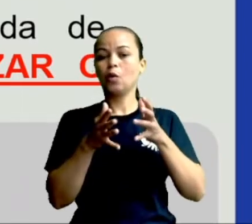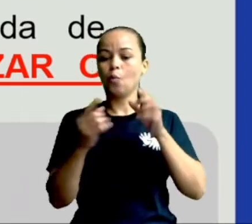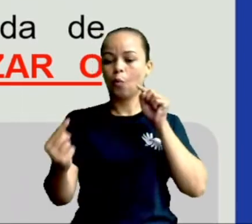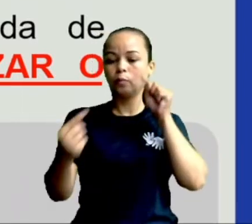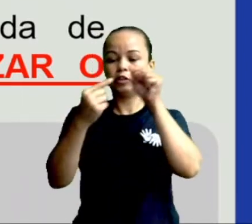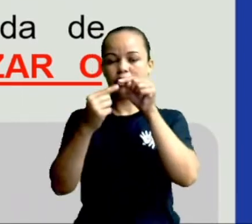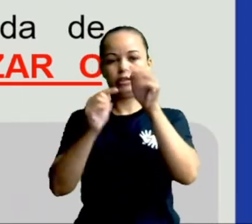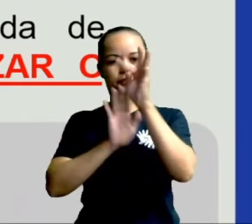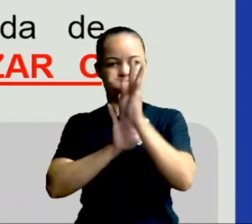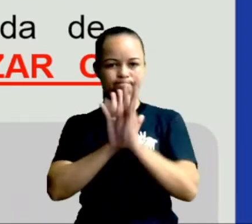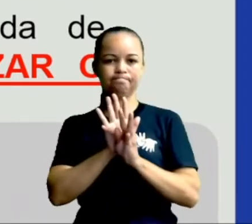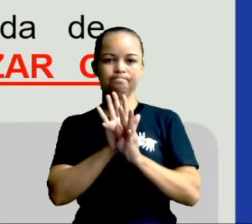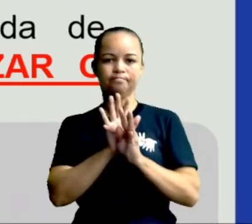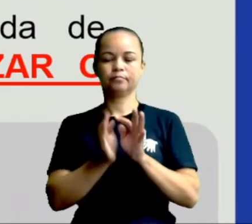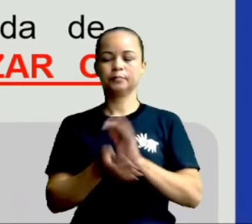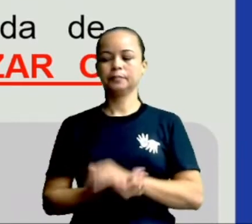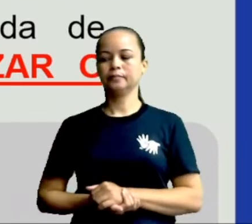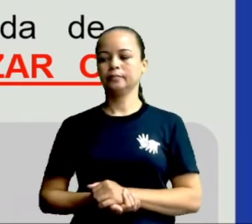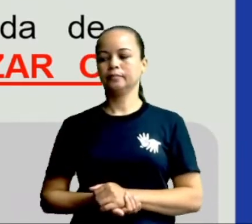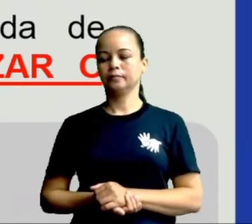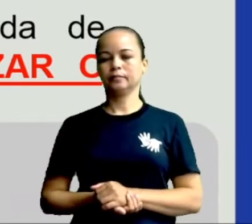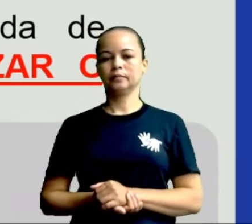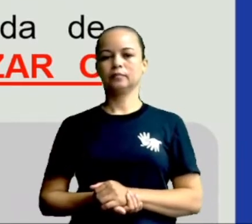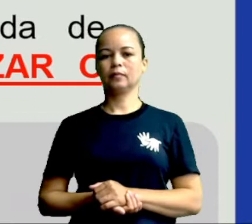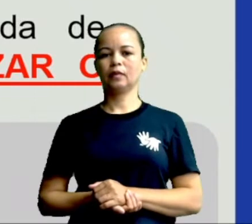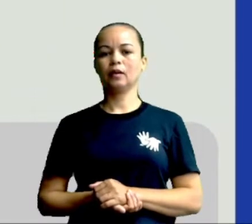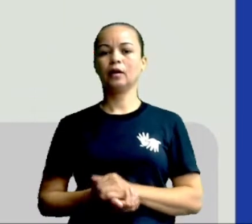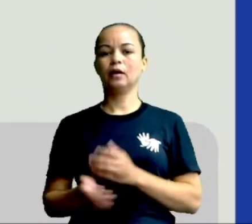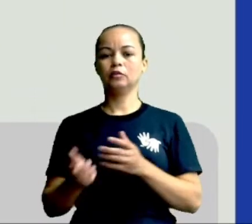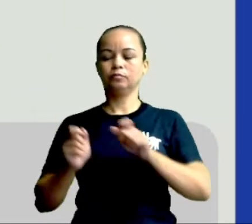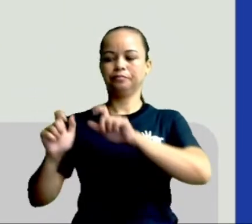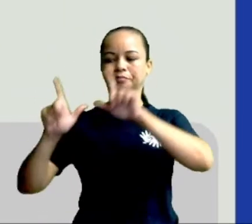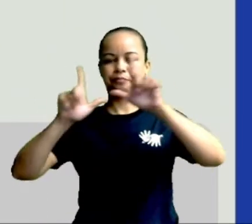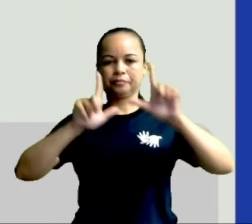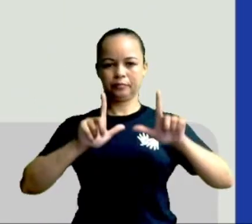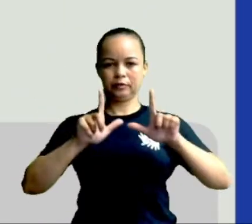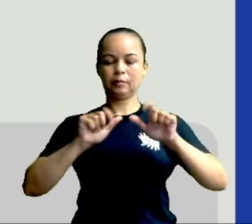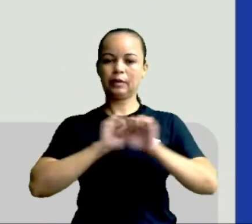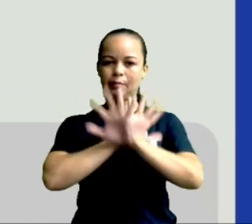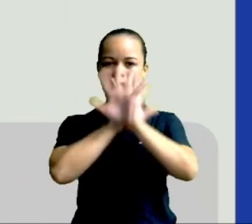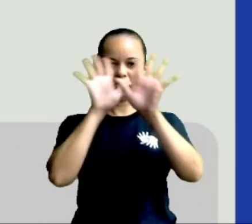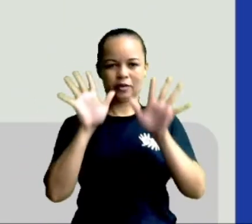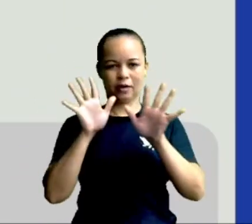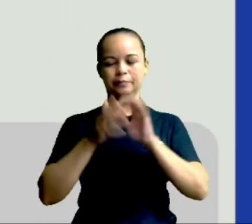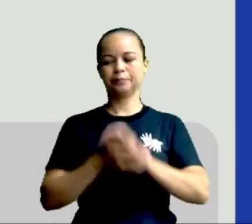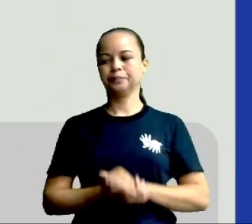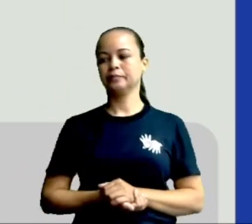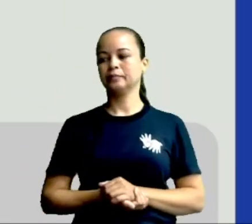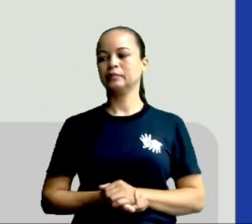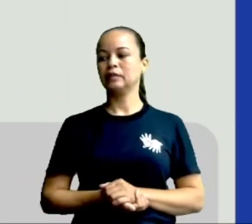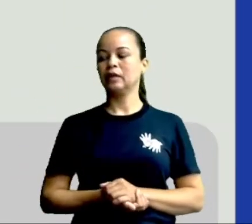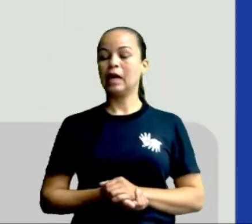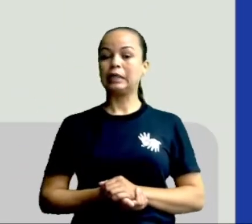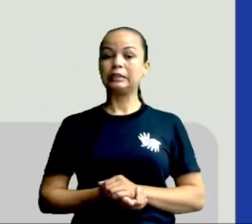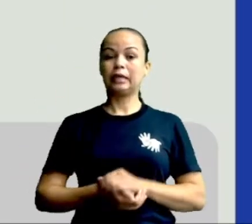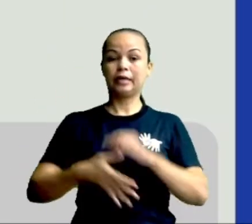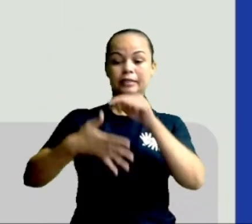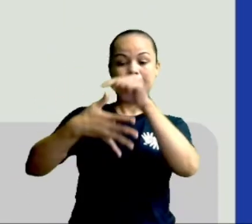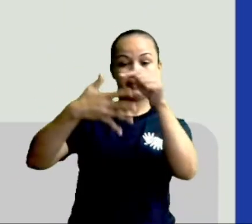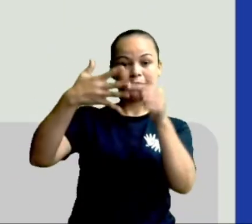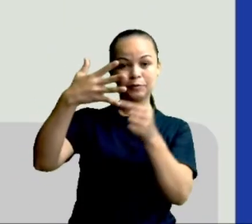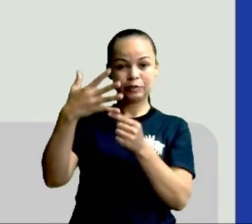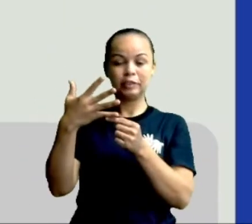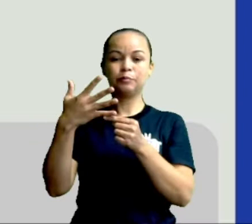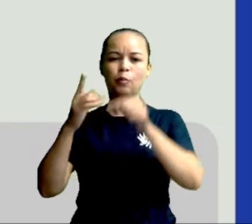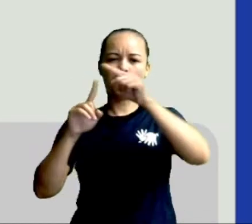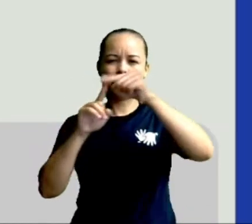texto. Vamos lá. Nos próximos slides vai ficar mais claro. Há 5 tipos de funções da